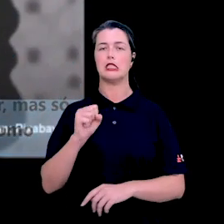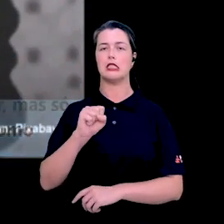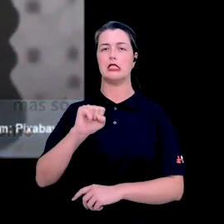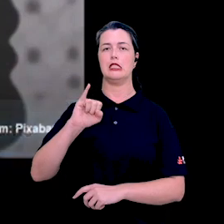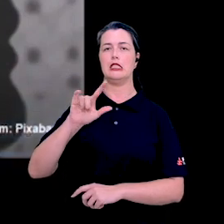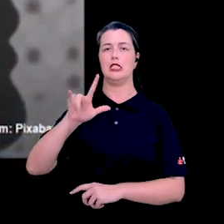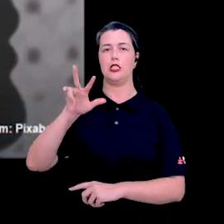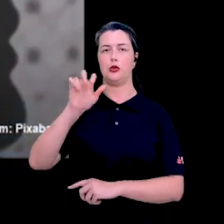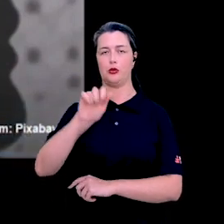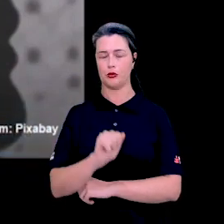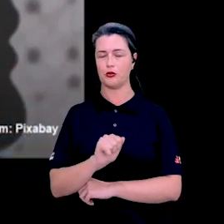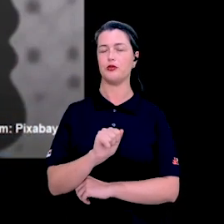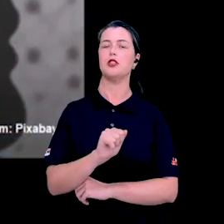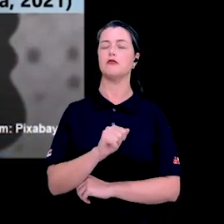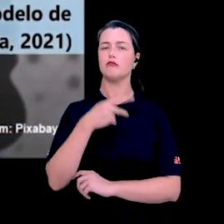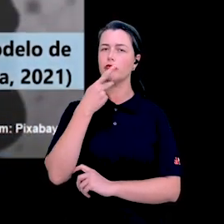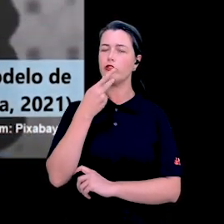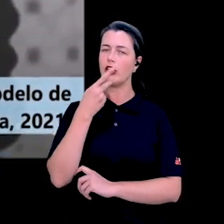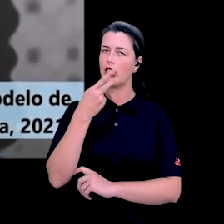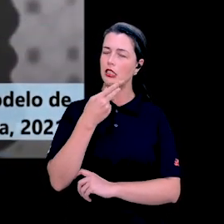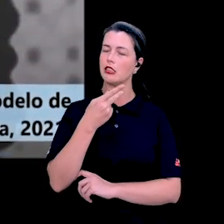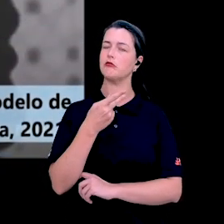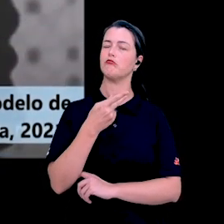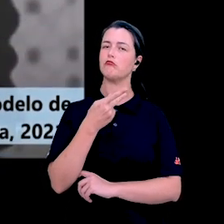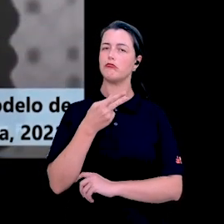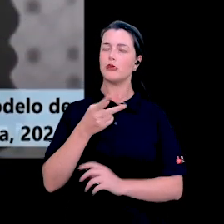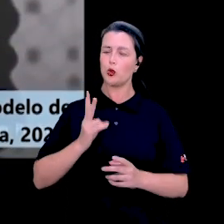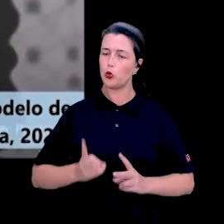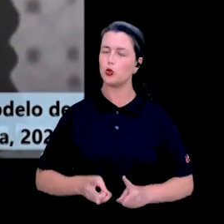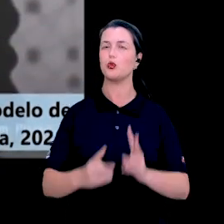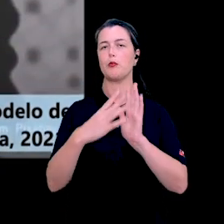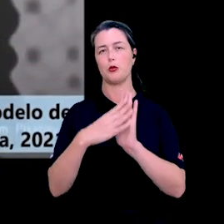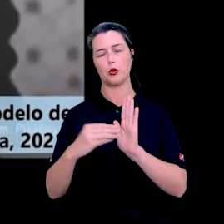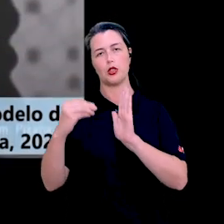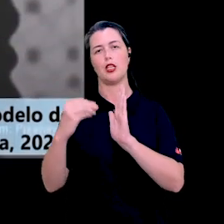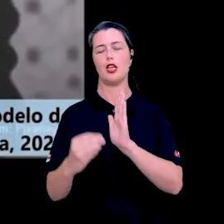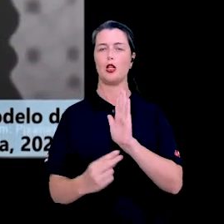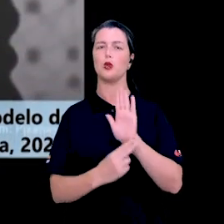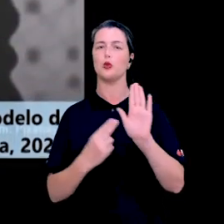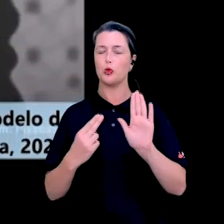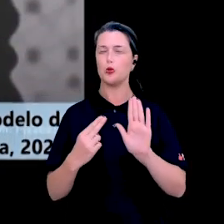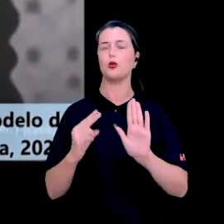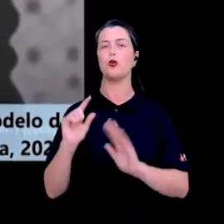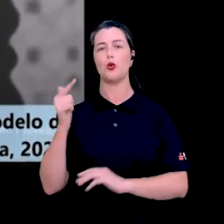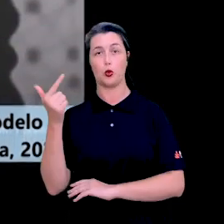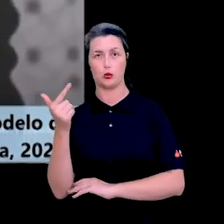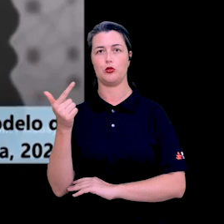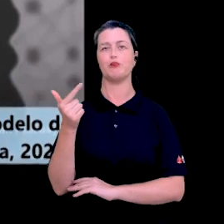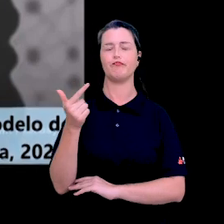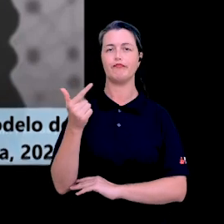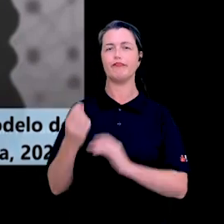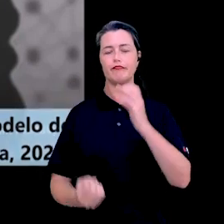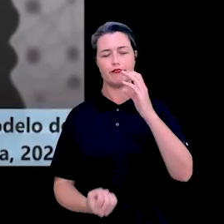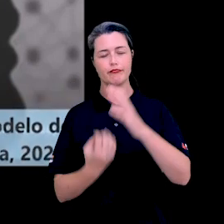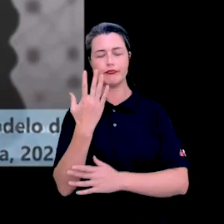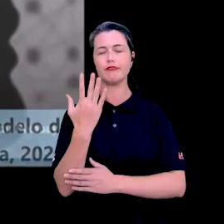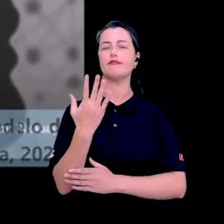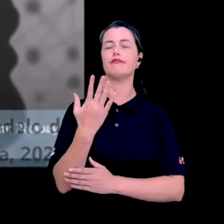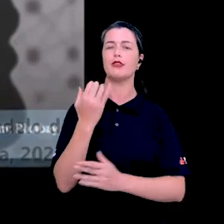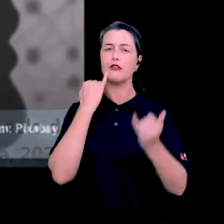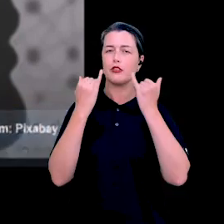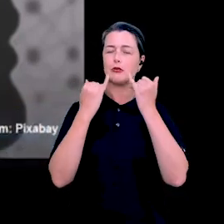Silva nos informa que Lesac deu continuidade ao modelo de Luria e criou a expressão